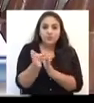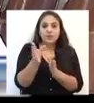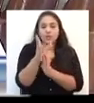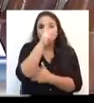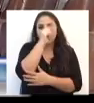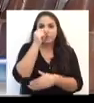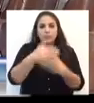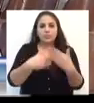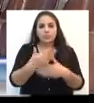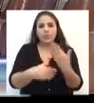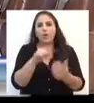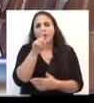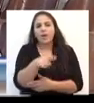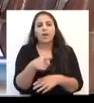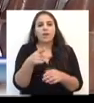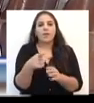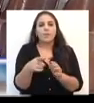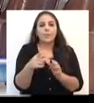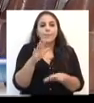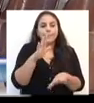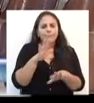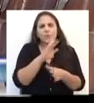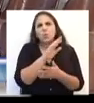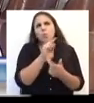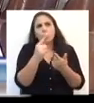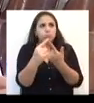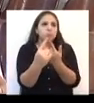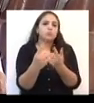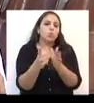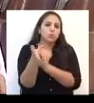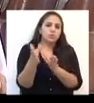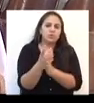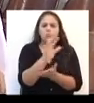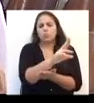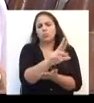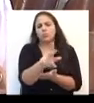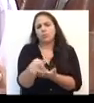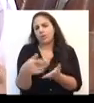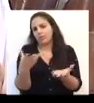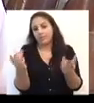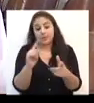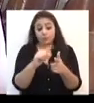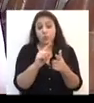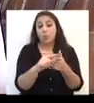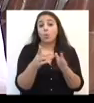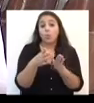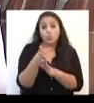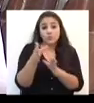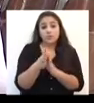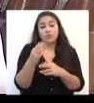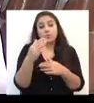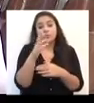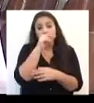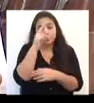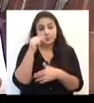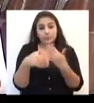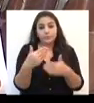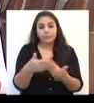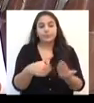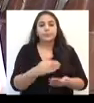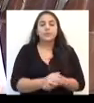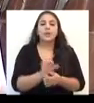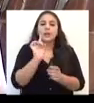um dos tantos conselhos que existem, mas ele tem eu diria assim, uma atribuição